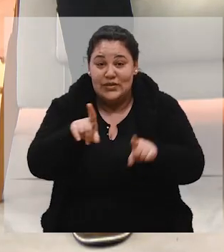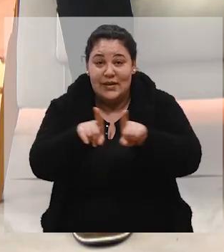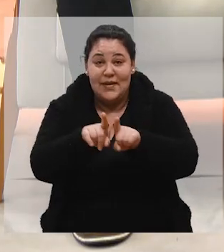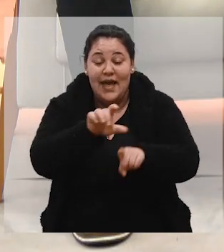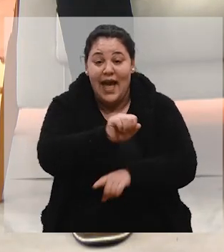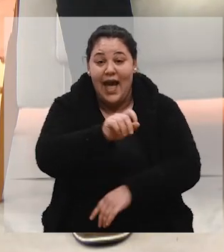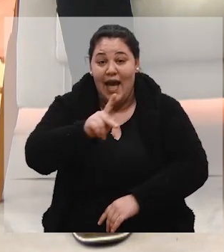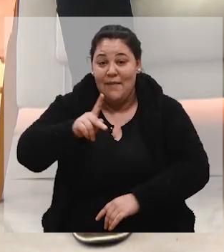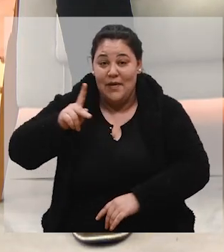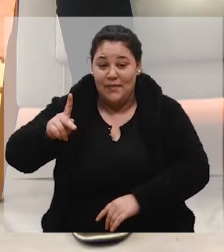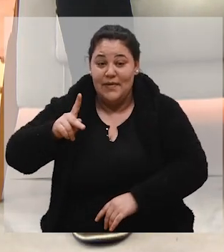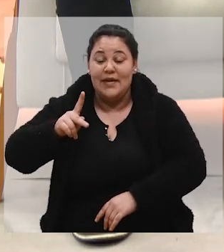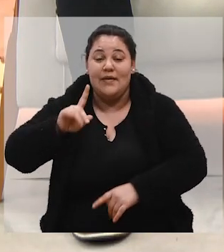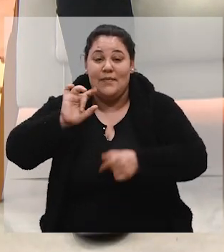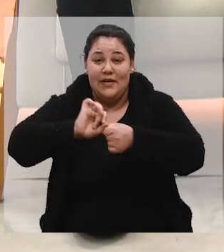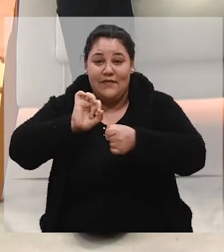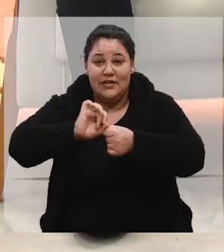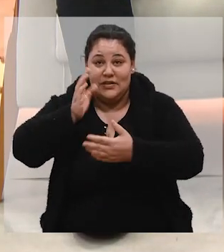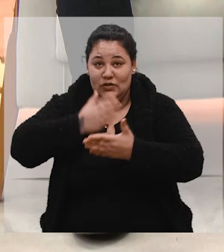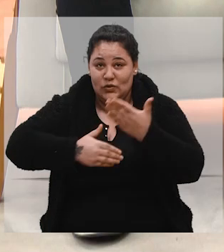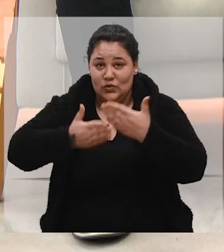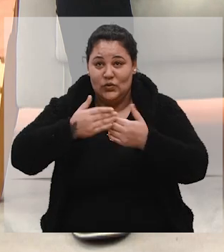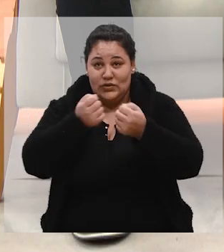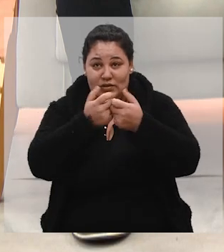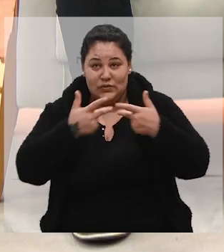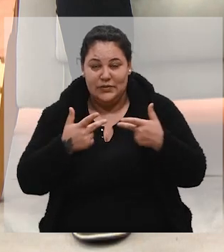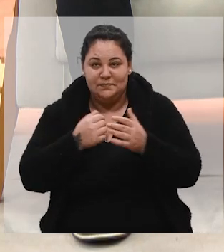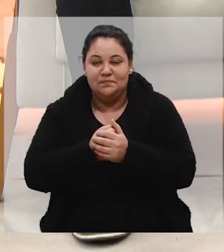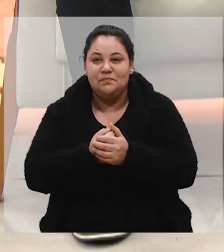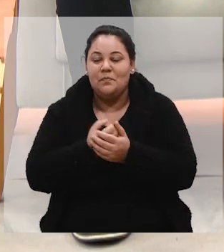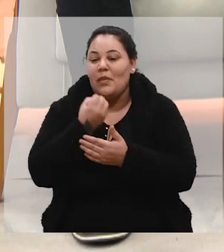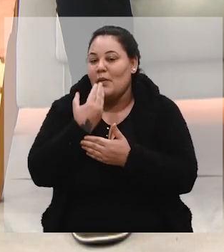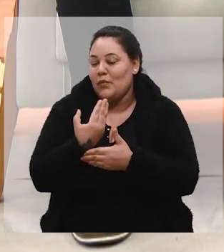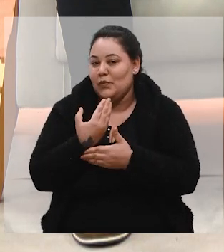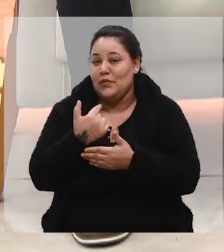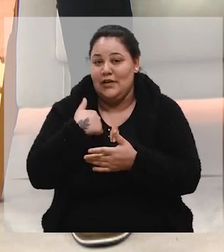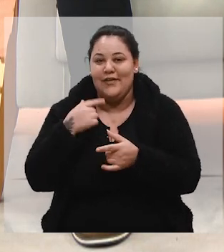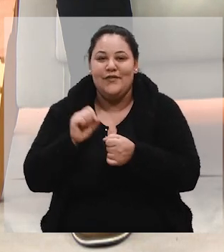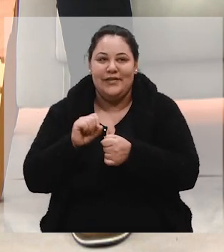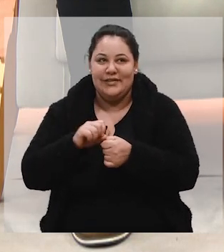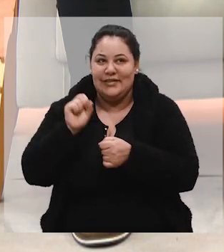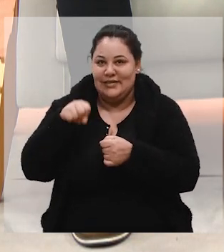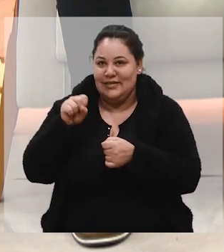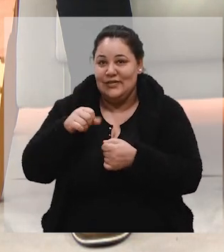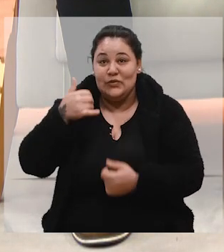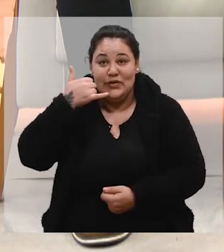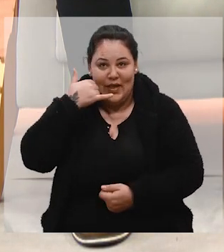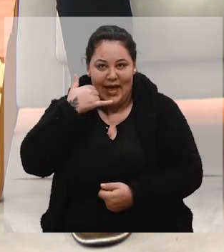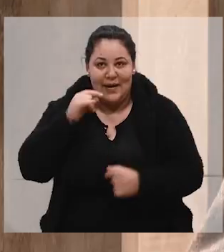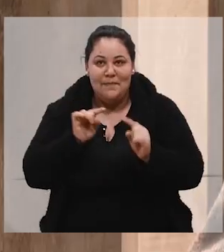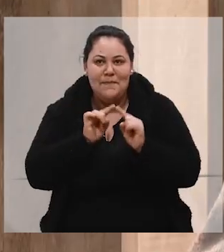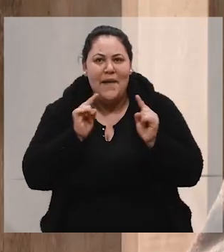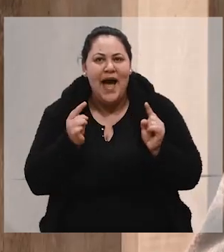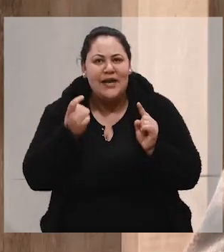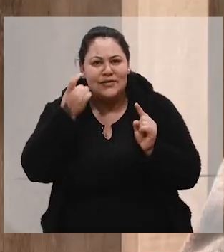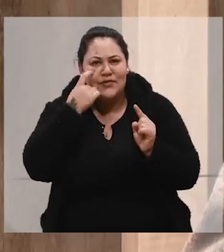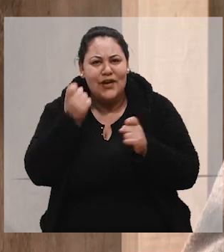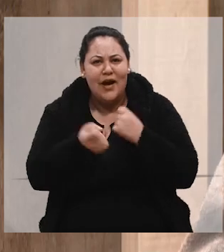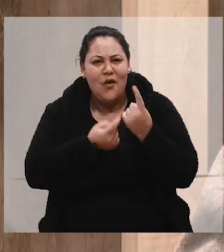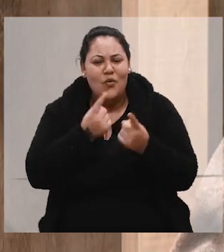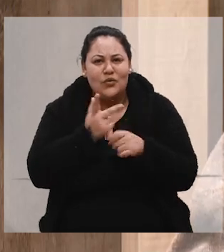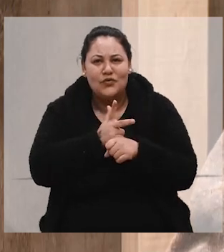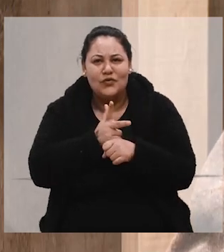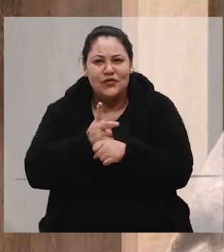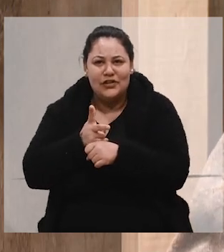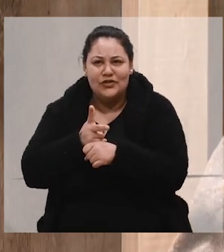utilizas também aplicativos para reconstruir tudo isso. Bem, eu fazia isso no celular, mas eu